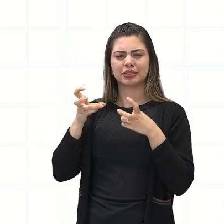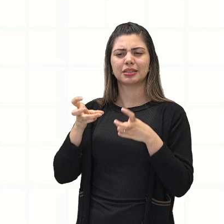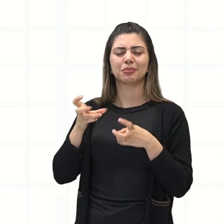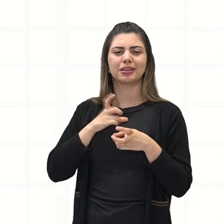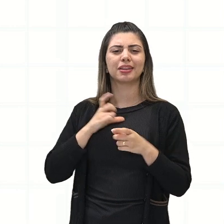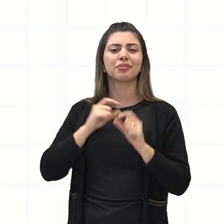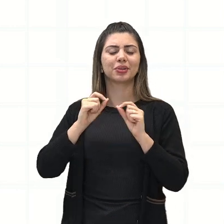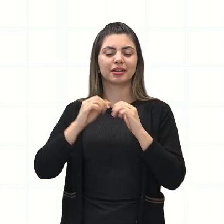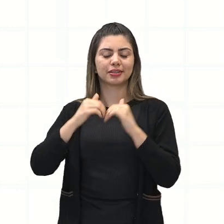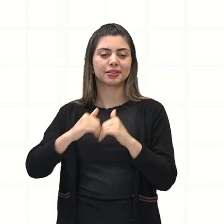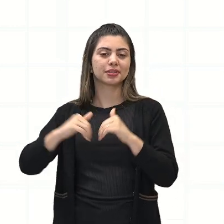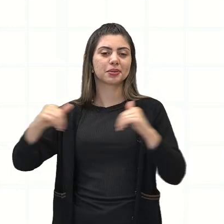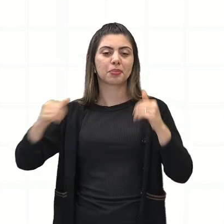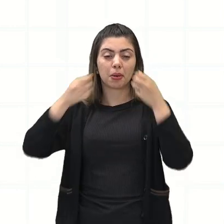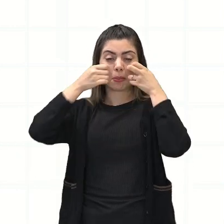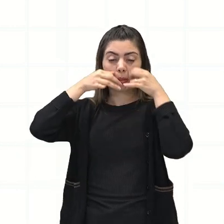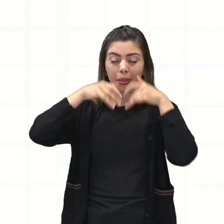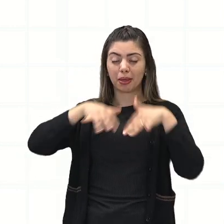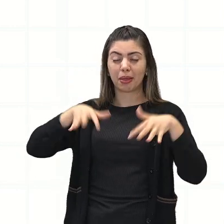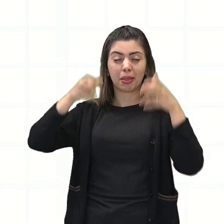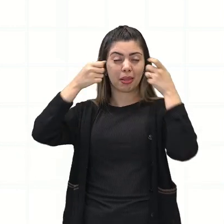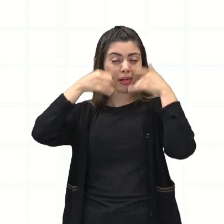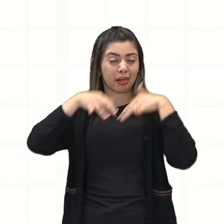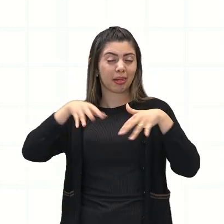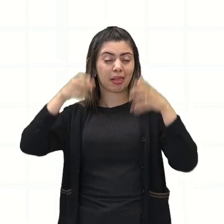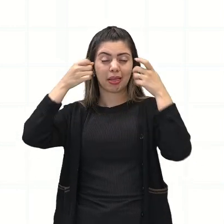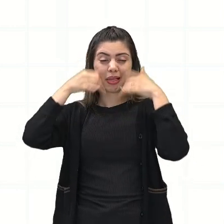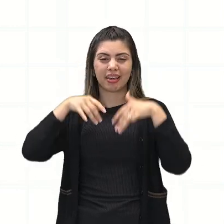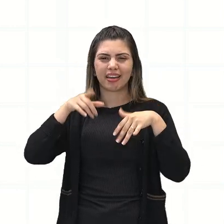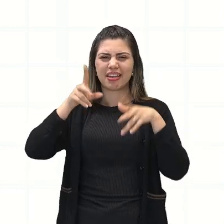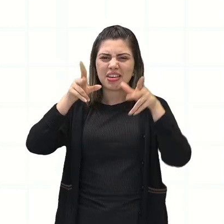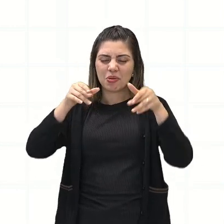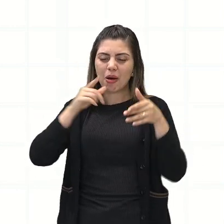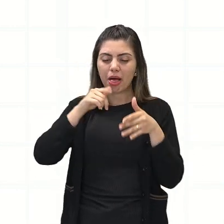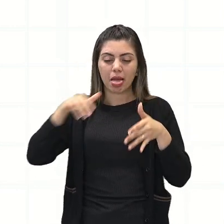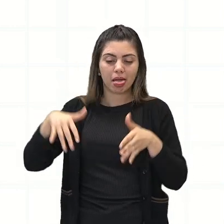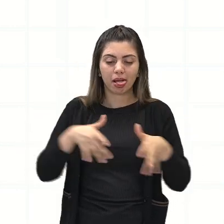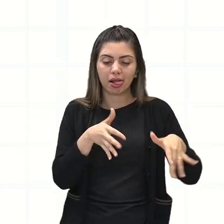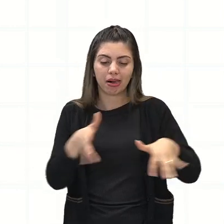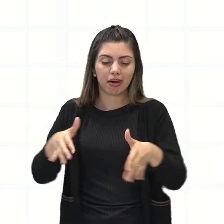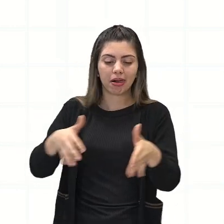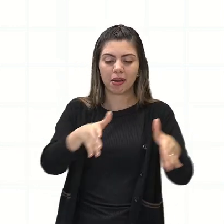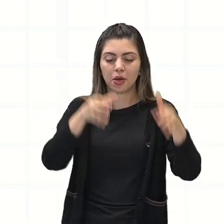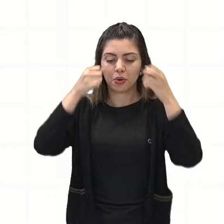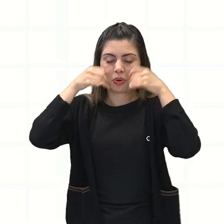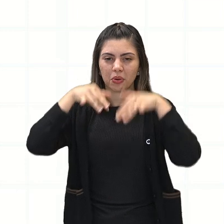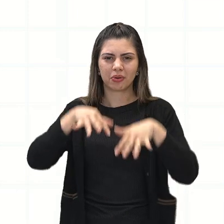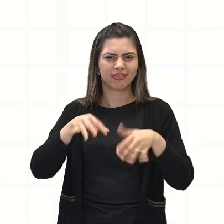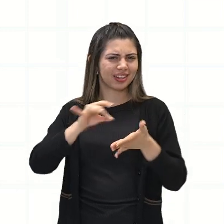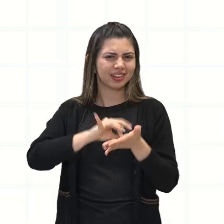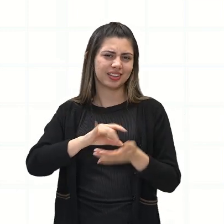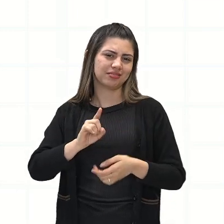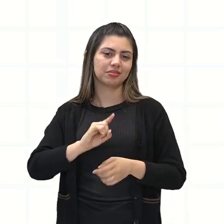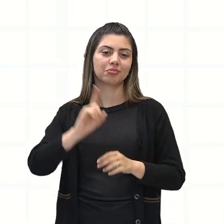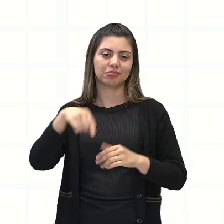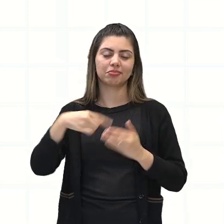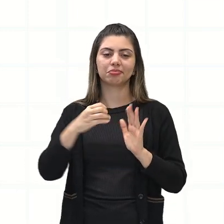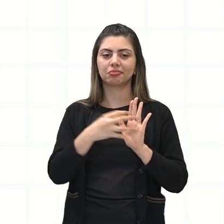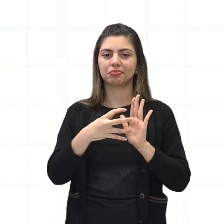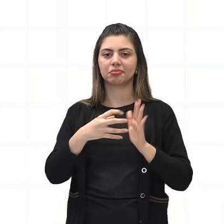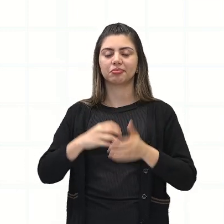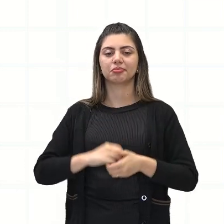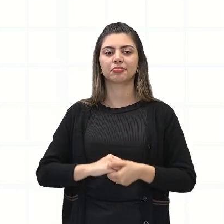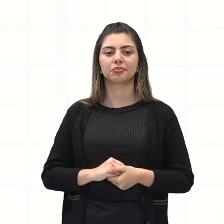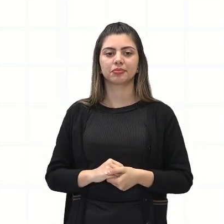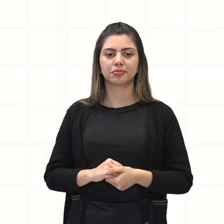deixou, rios de lágrimas. Então, rios de lágrimas é o exagero. Pois